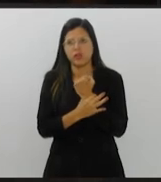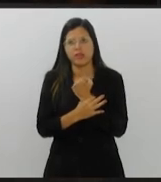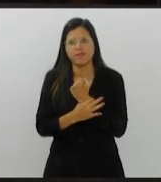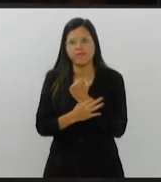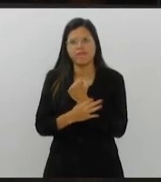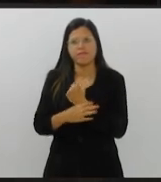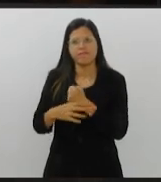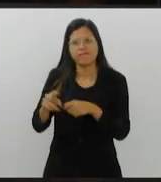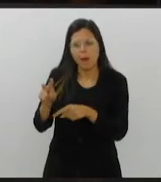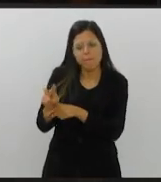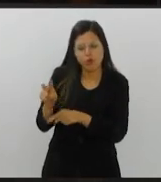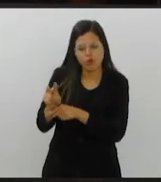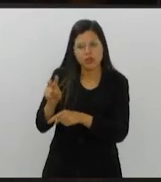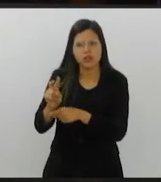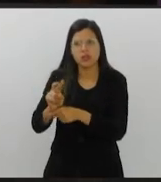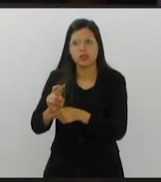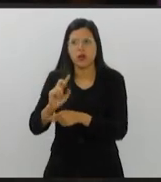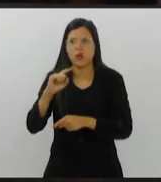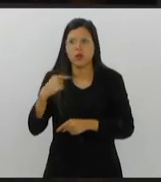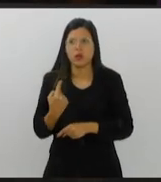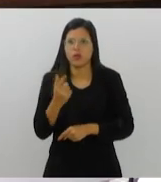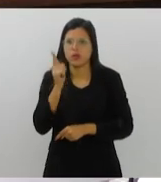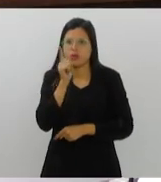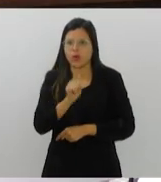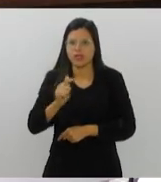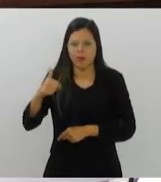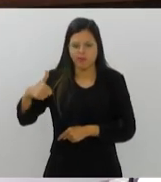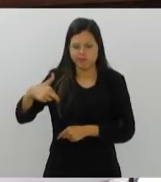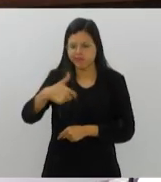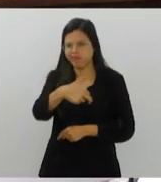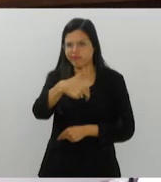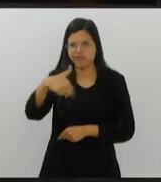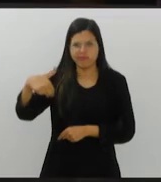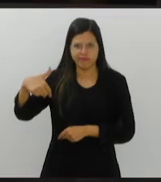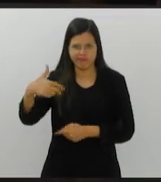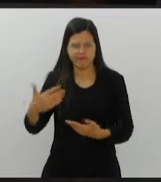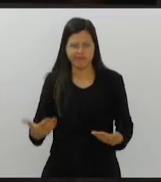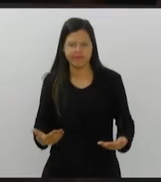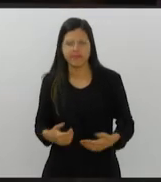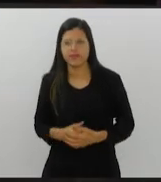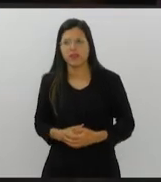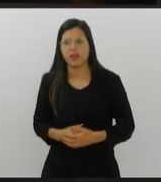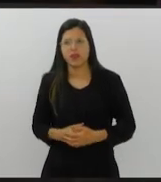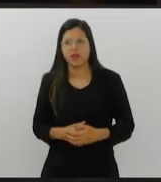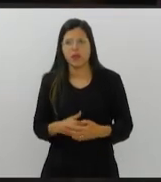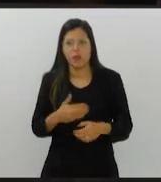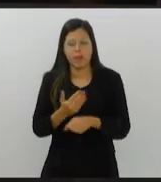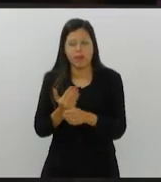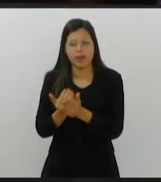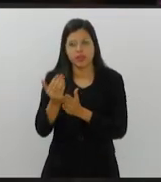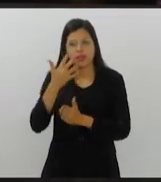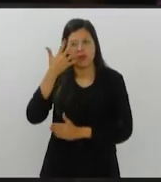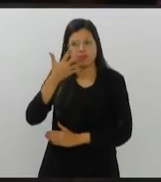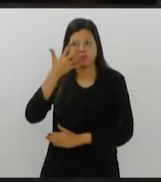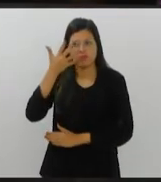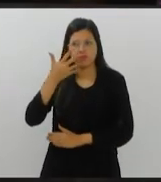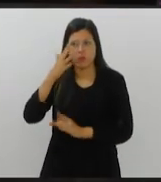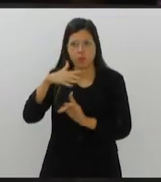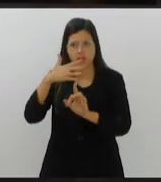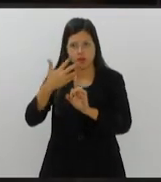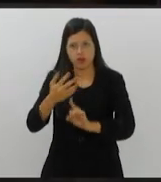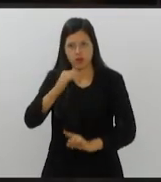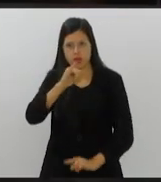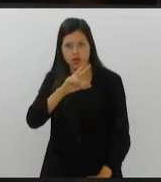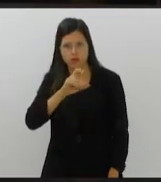nós possamos sair todos os dias da nossa casa. Gostaria de iniciar minha fala prestando homenagem à senhora